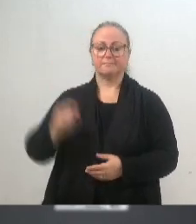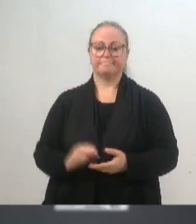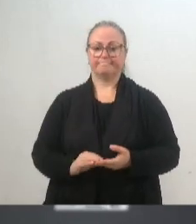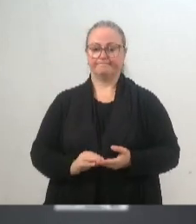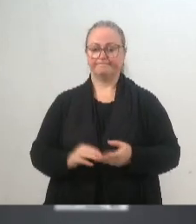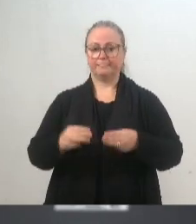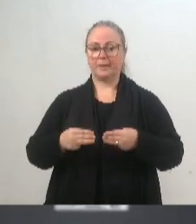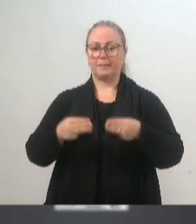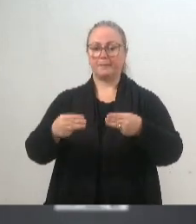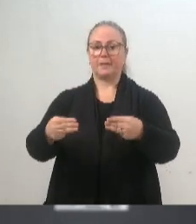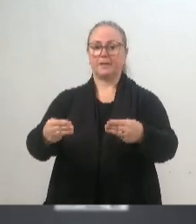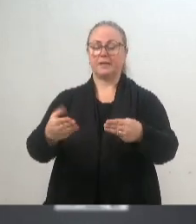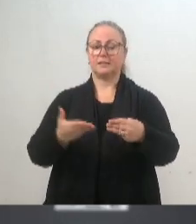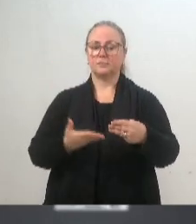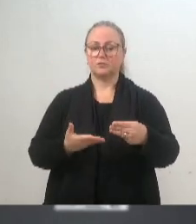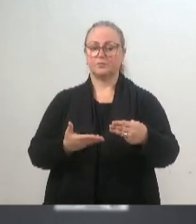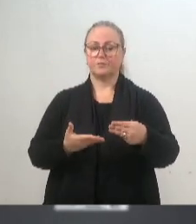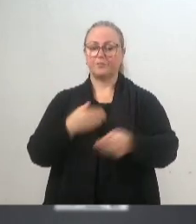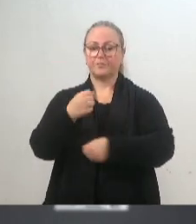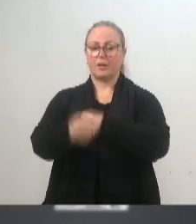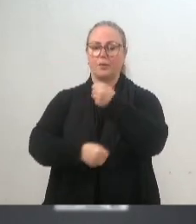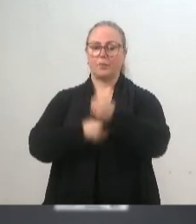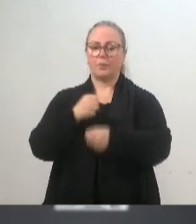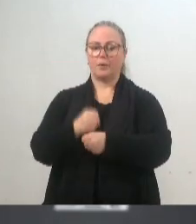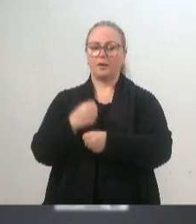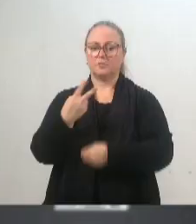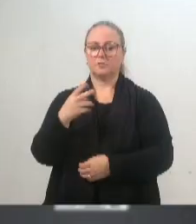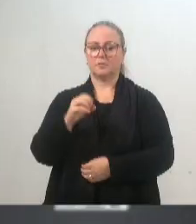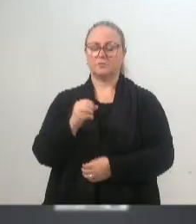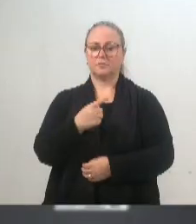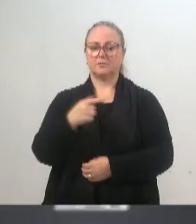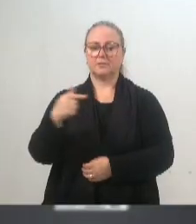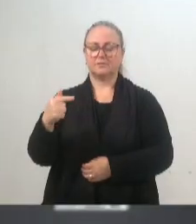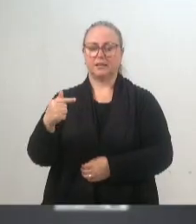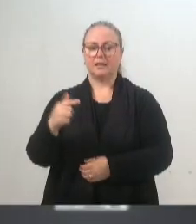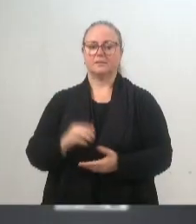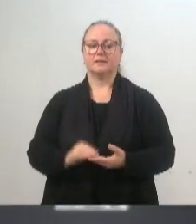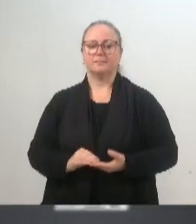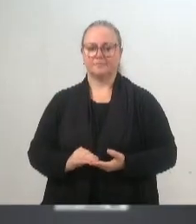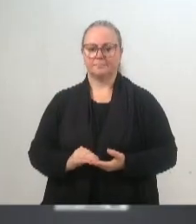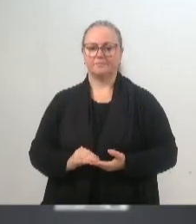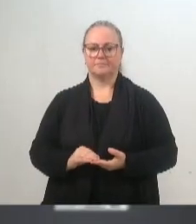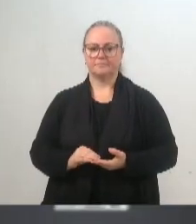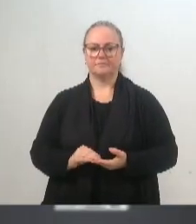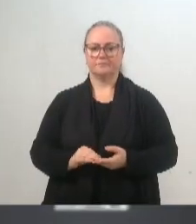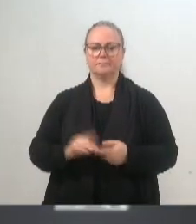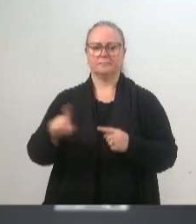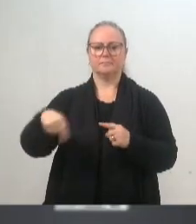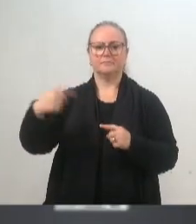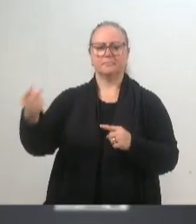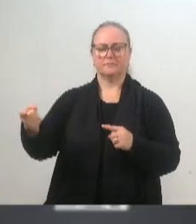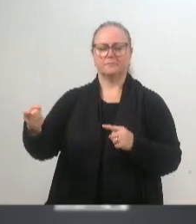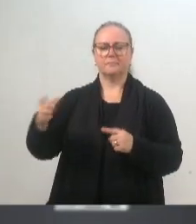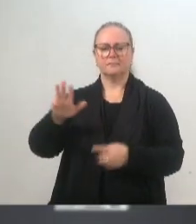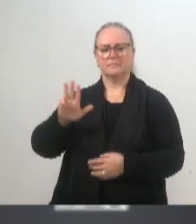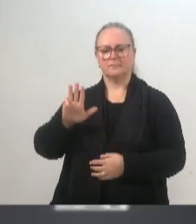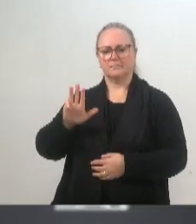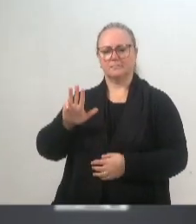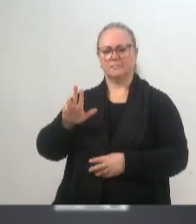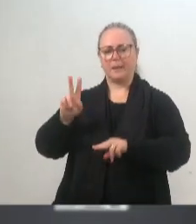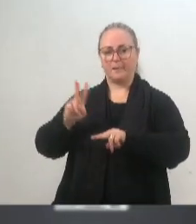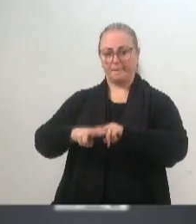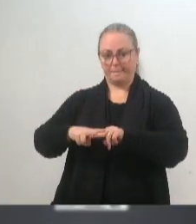ministro. 2017. 2018, quando foi preso o tal de Lulinha, lá em